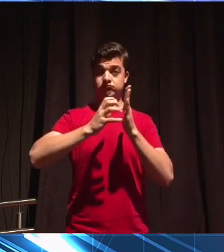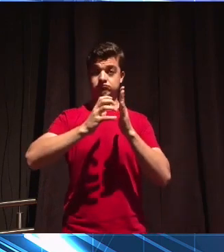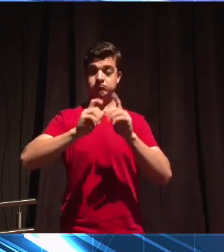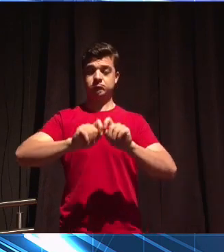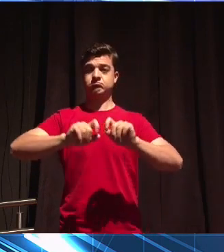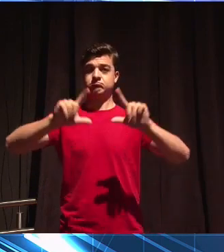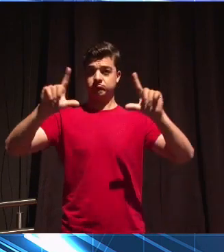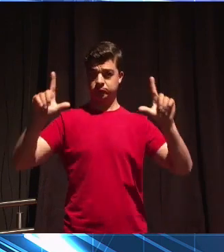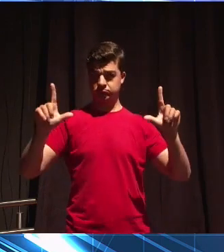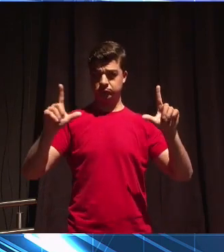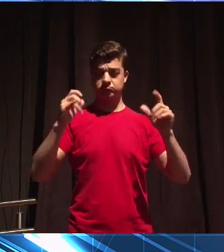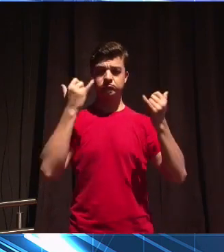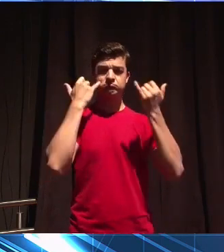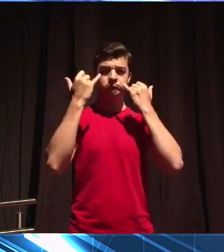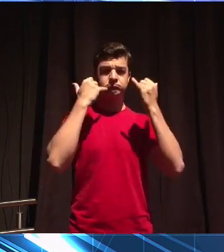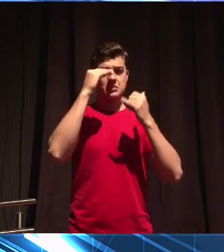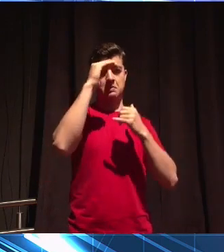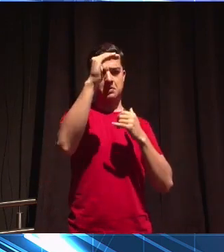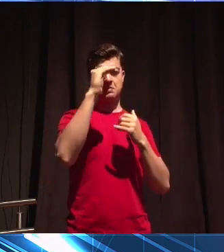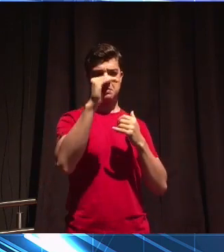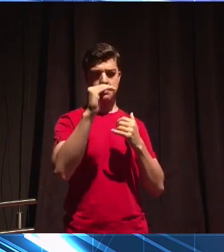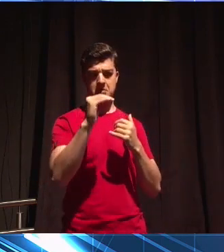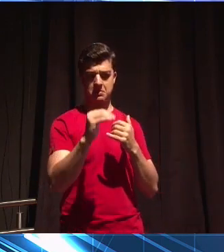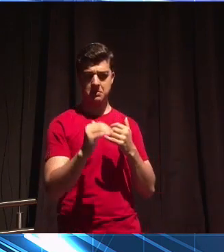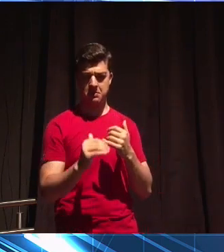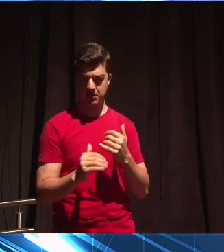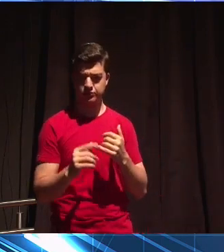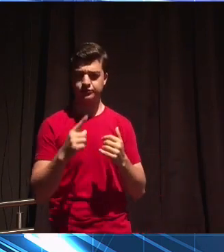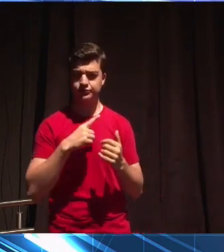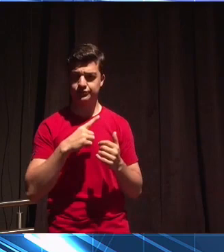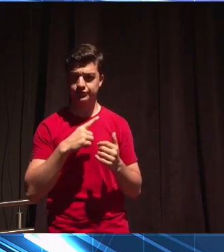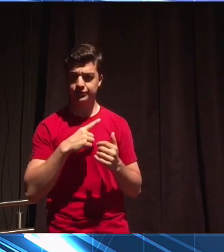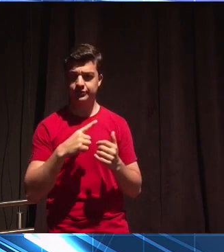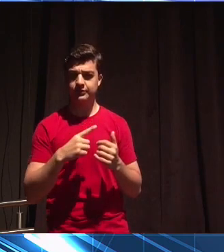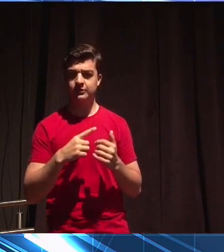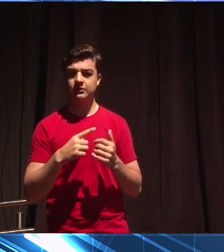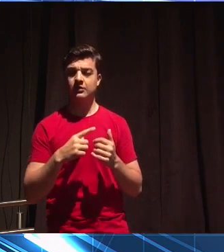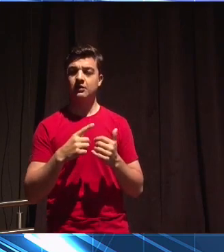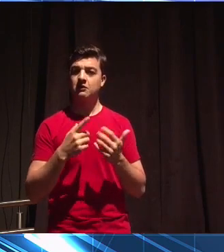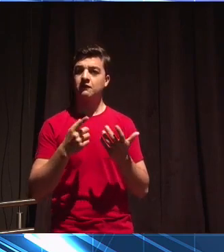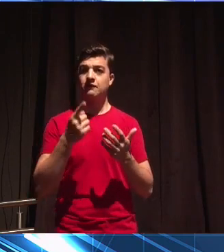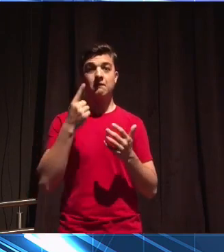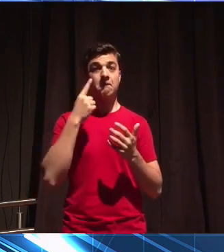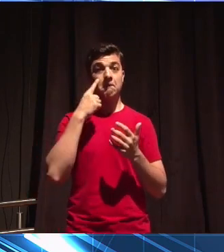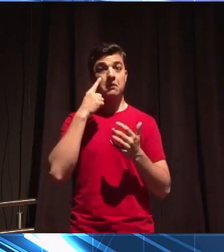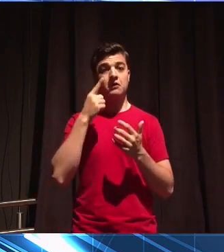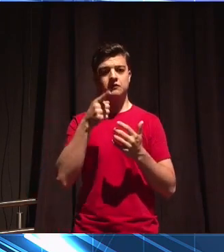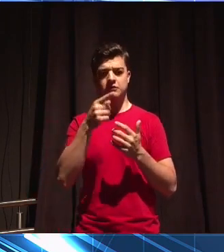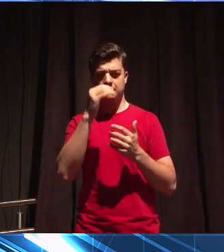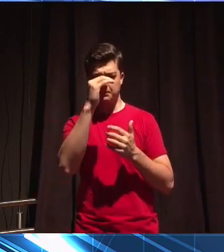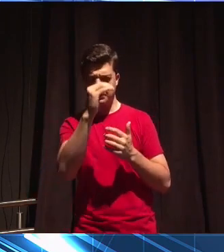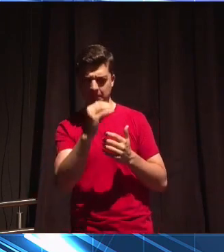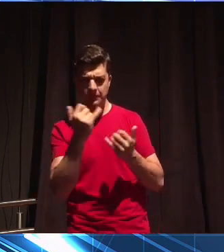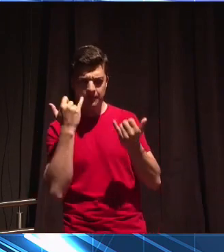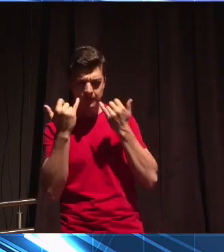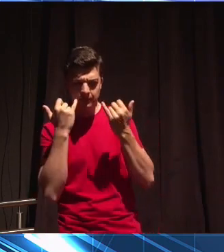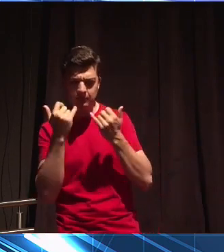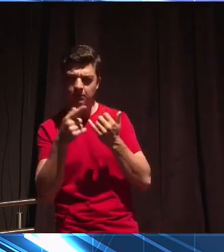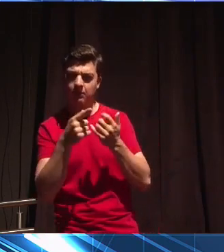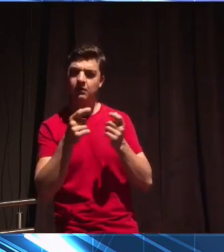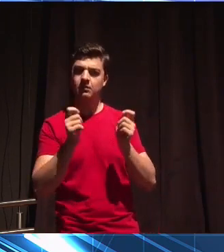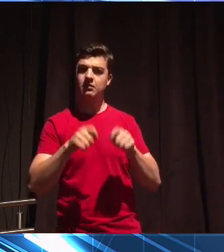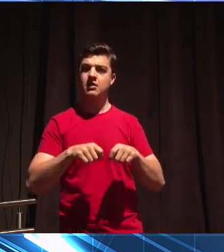do que vocês realmente tiraram? Que vocês poderiam fazer algo caótico? Acho que isso é uma experiência que, se tu não passou na tua carreira